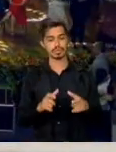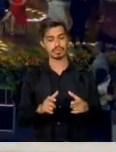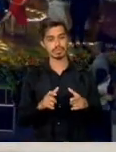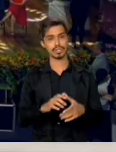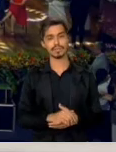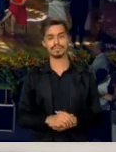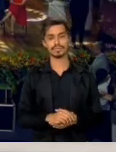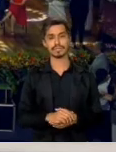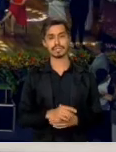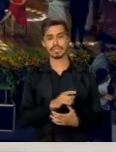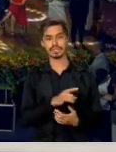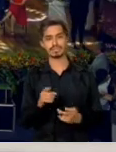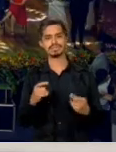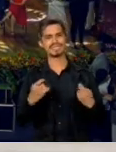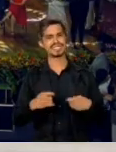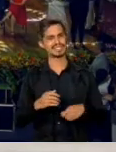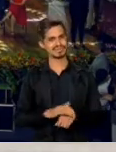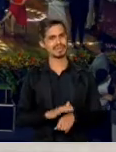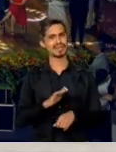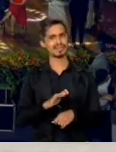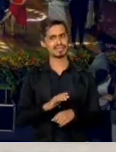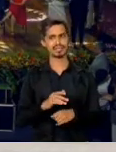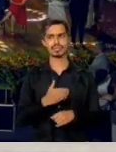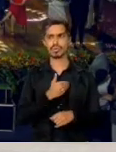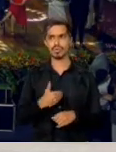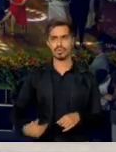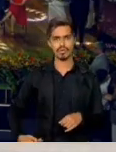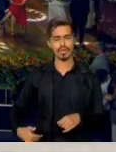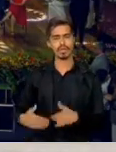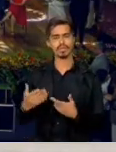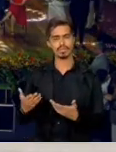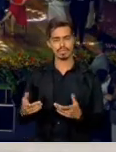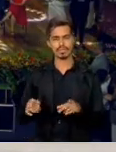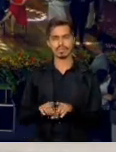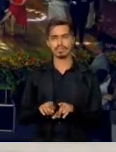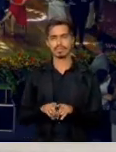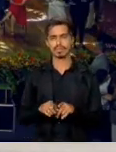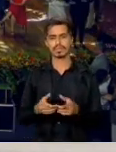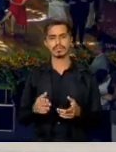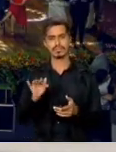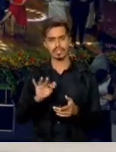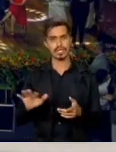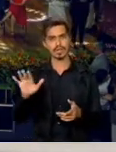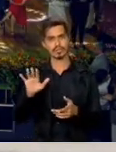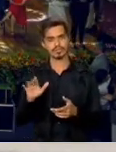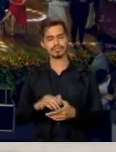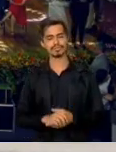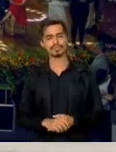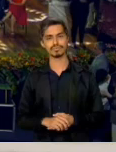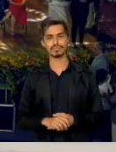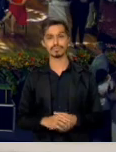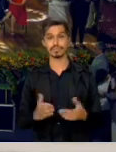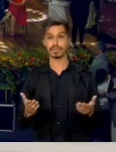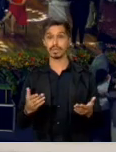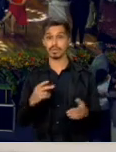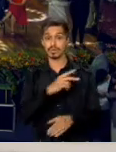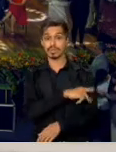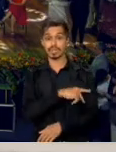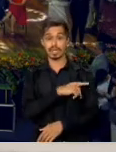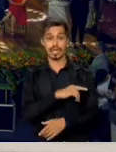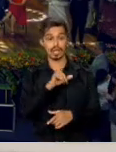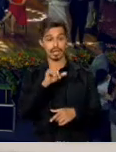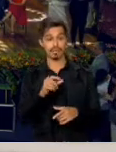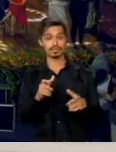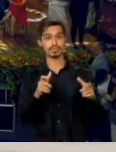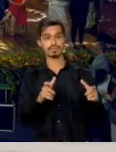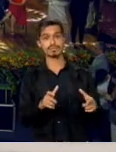lugares que careciam mais do poder público, sobretudo do poder público federal. Então, o Piauí virou um